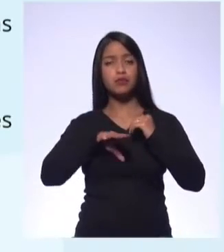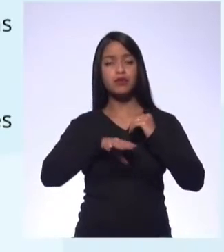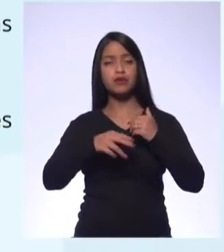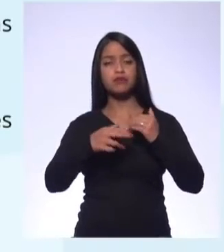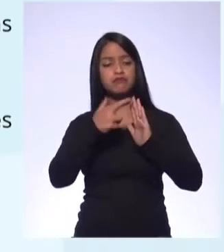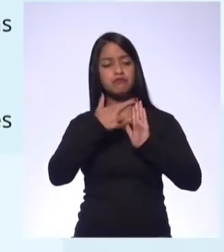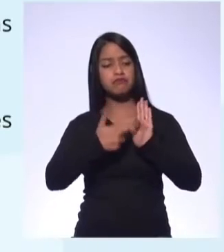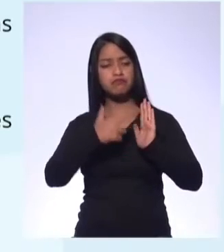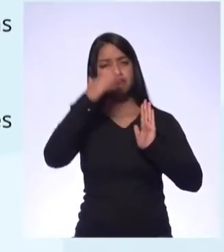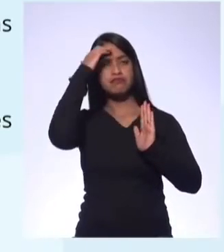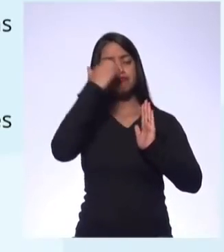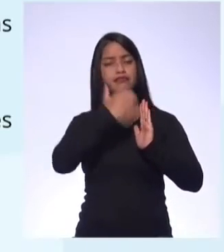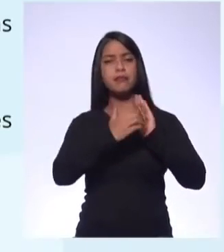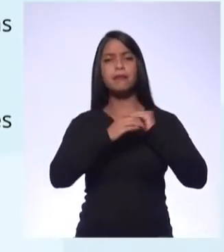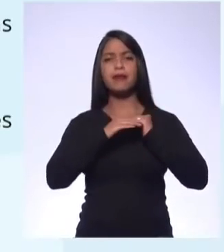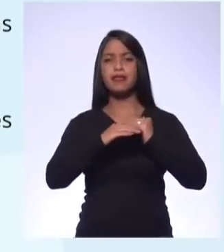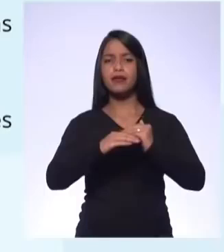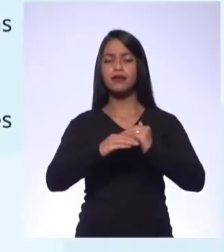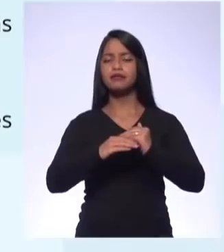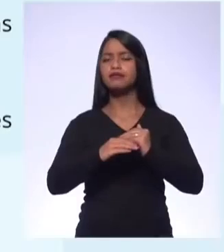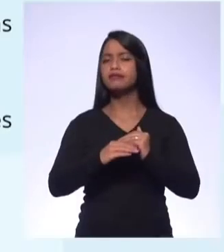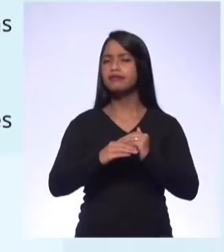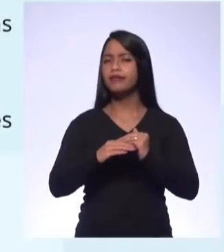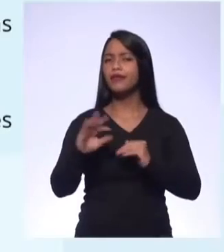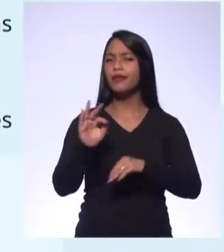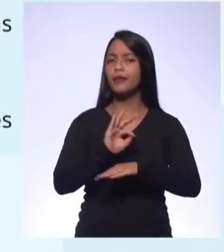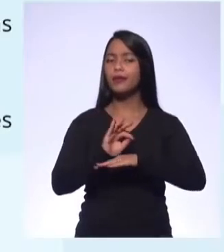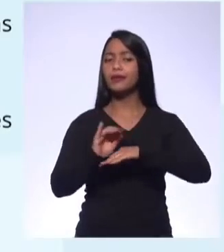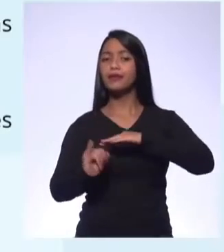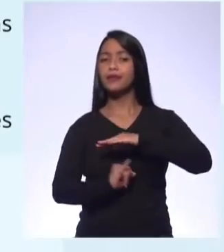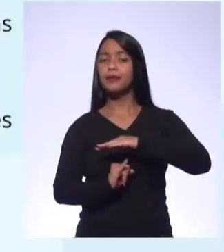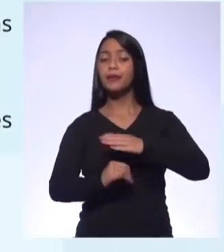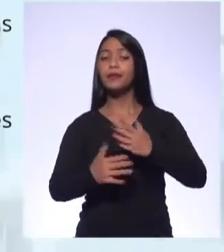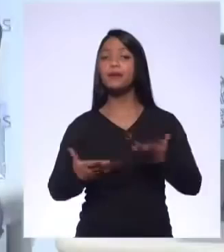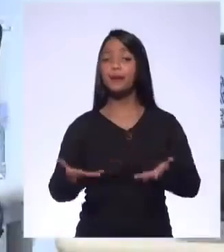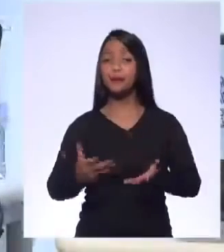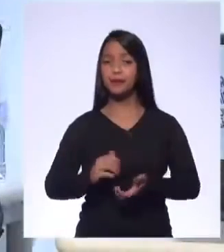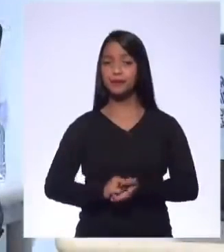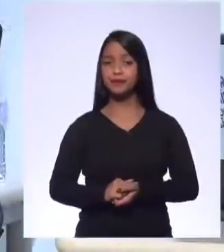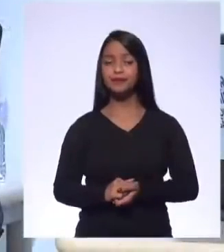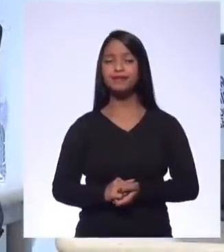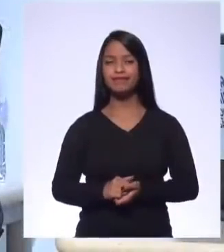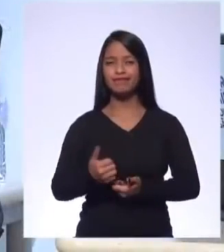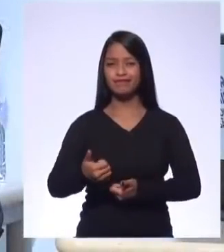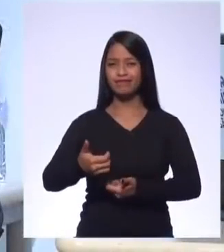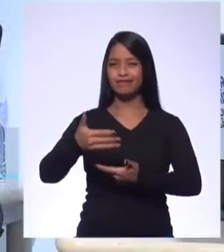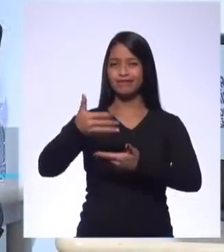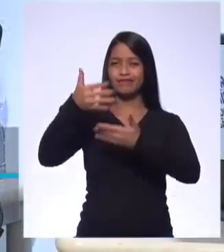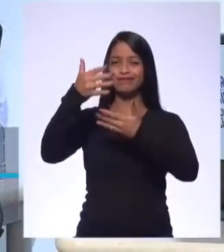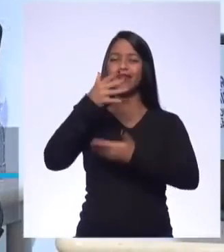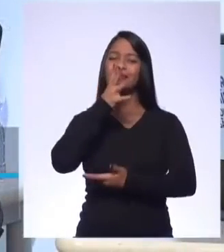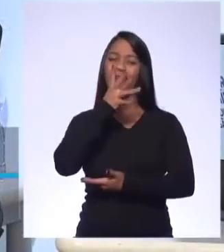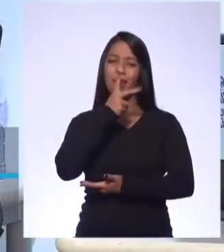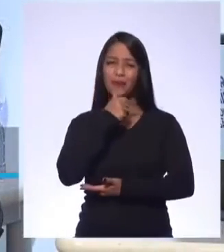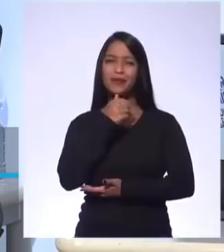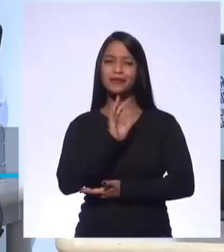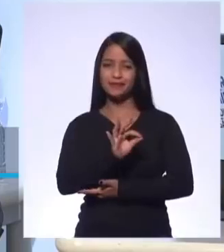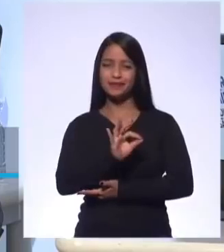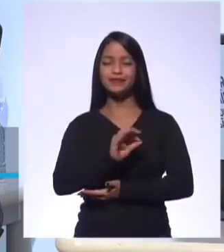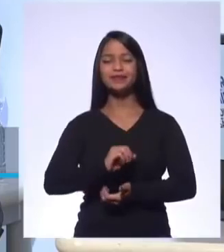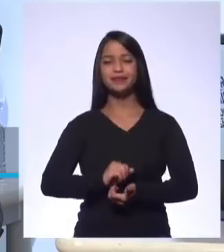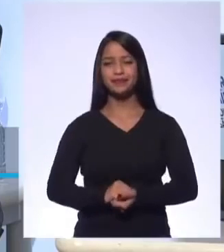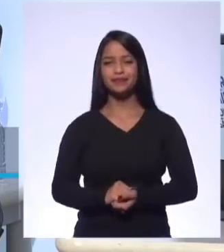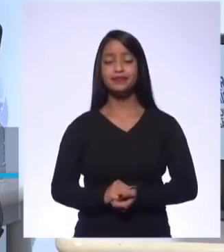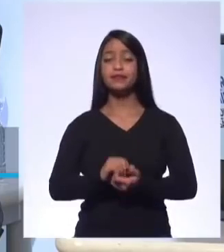norma culta. E aí, formal ou informal? Vamos tentar. É que demora para subir as respostas aqui nesse chat, gente.